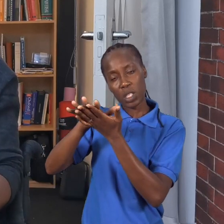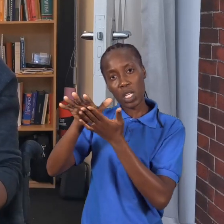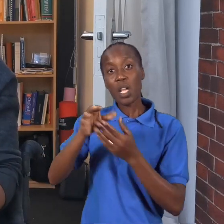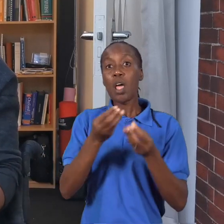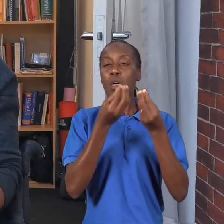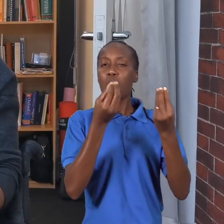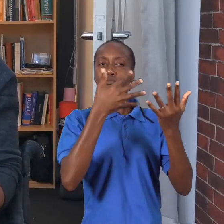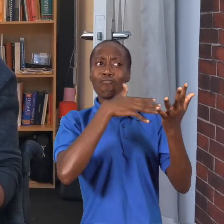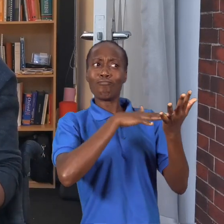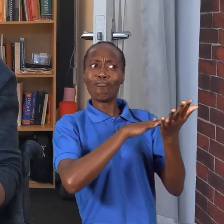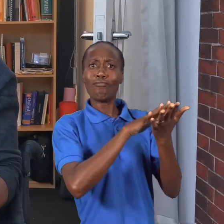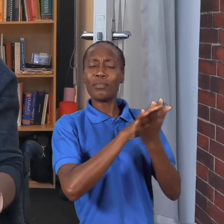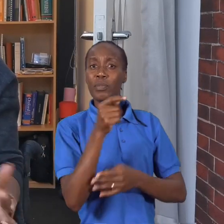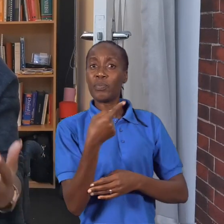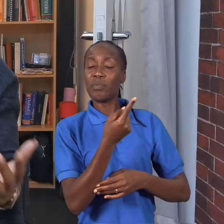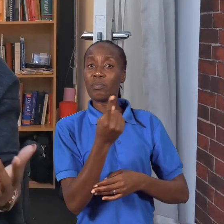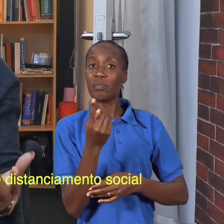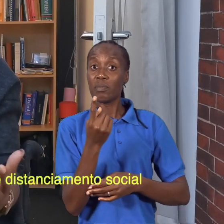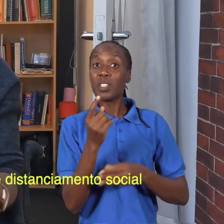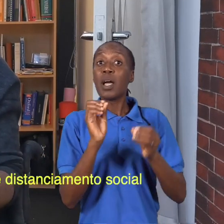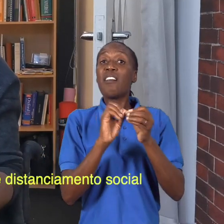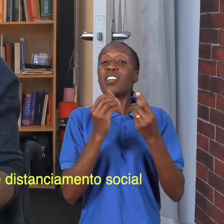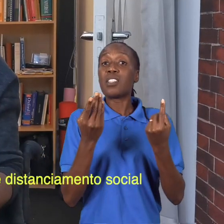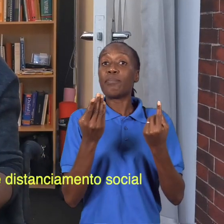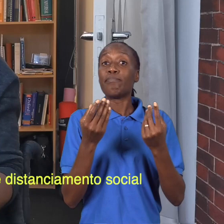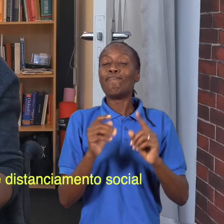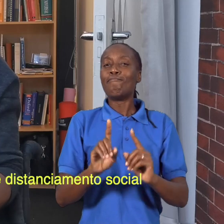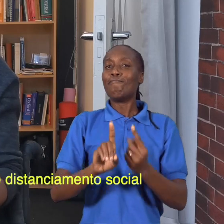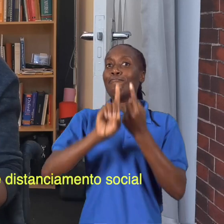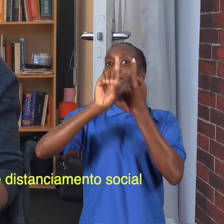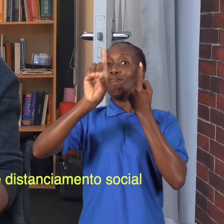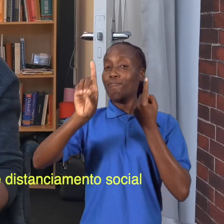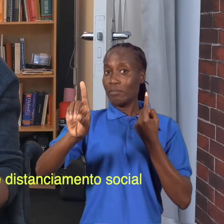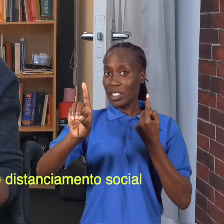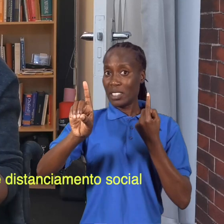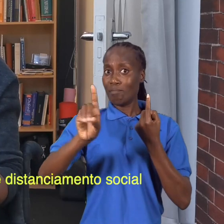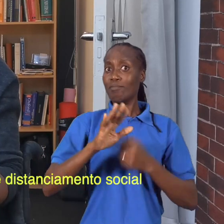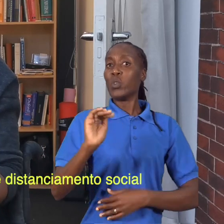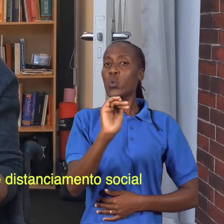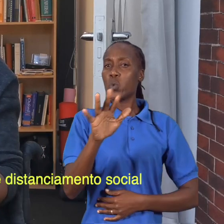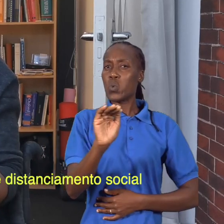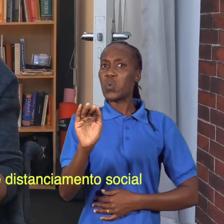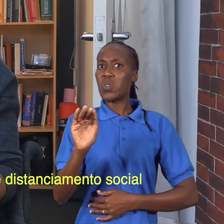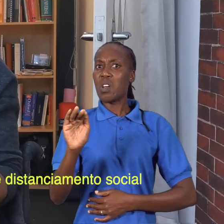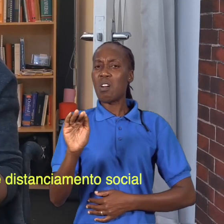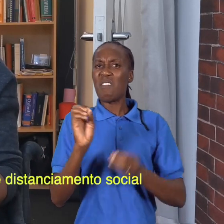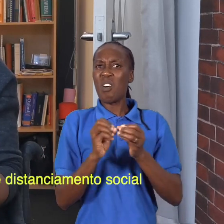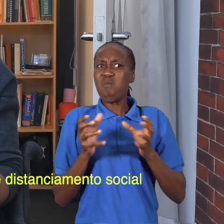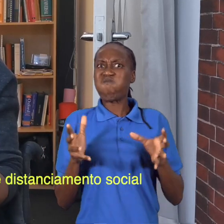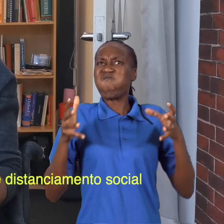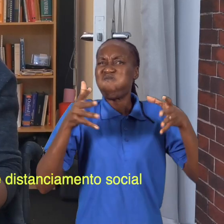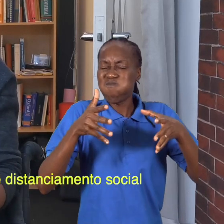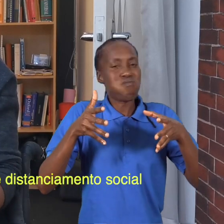dicas ou algumas instruções, no diz respeito ao distanciamento